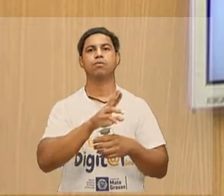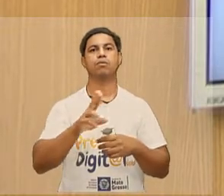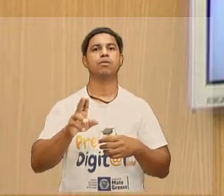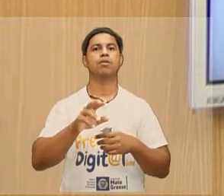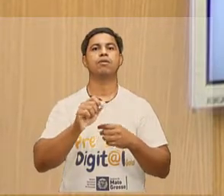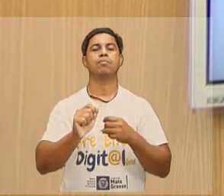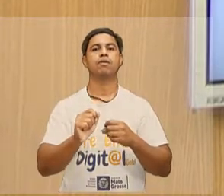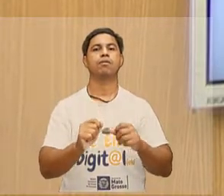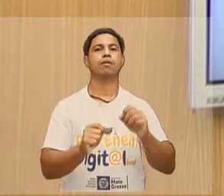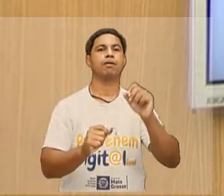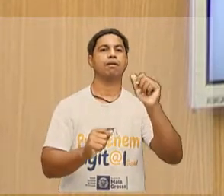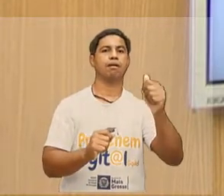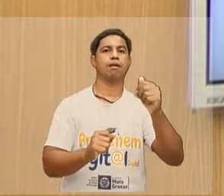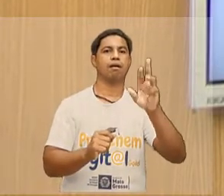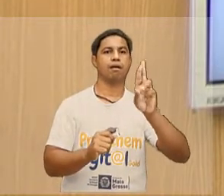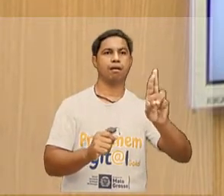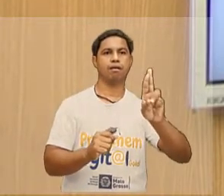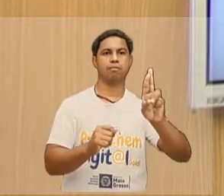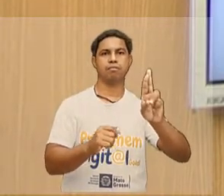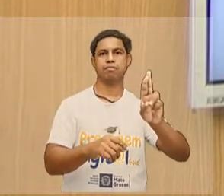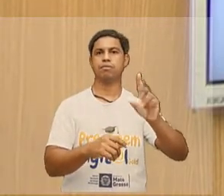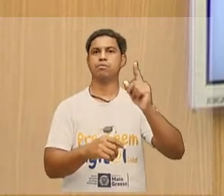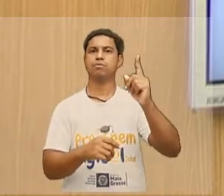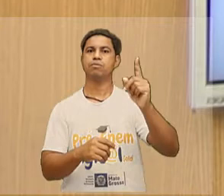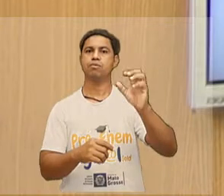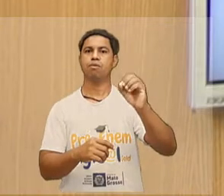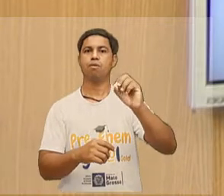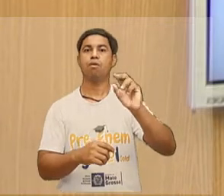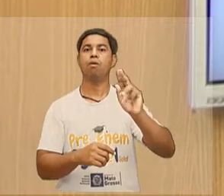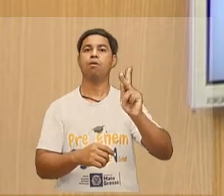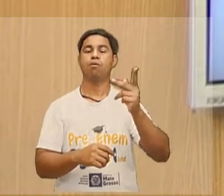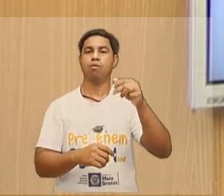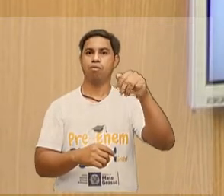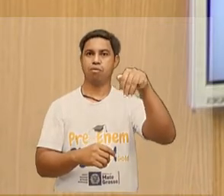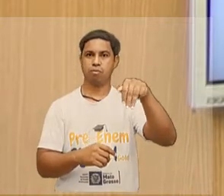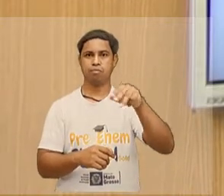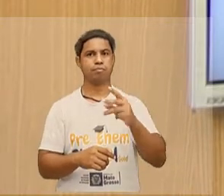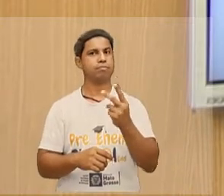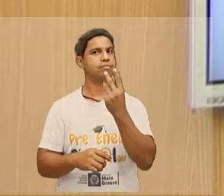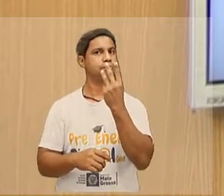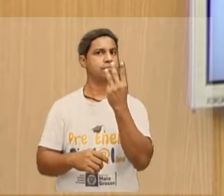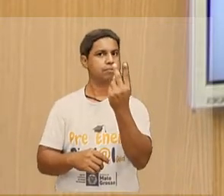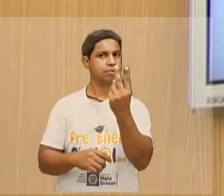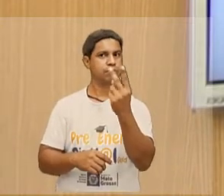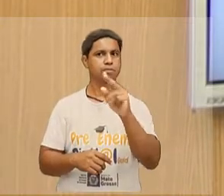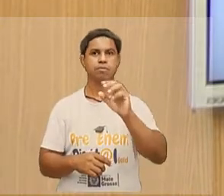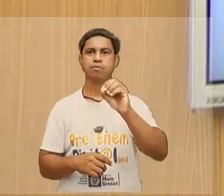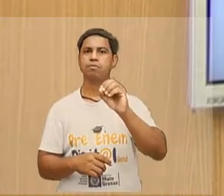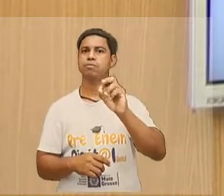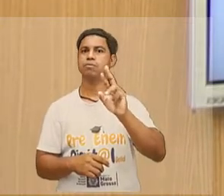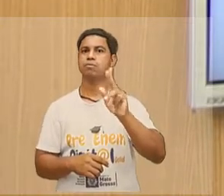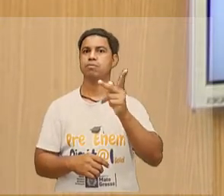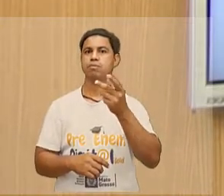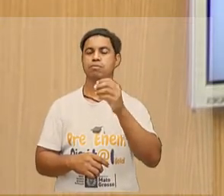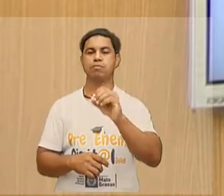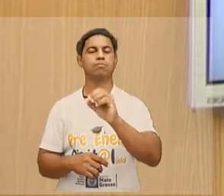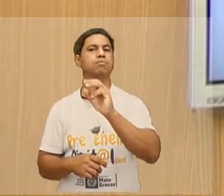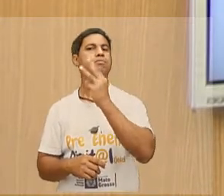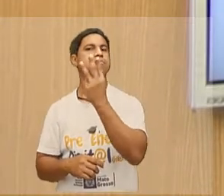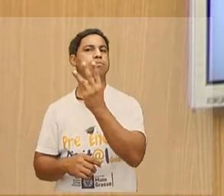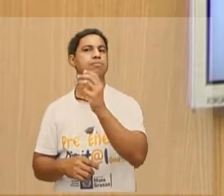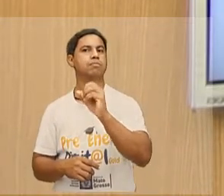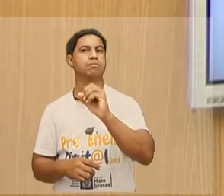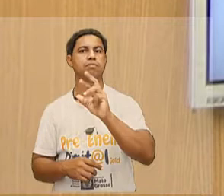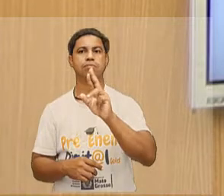somar. Por exemplo, se eu tenho aqui 1 ohm, 2 ohms, 3 ohms, quanto que dá a resistência equivalente? Basta